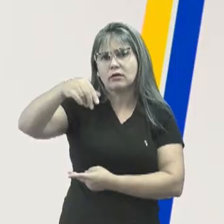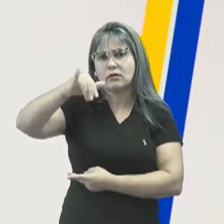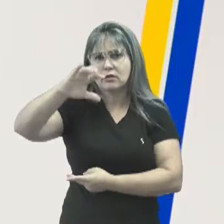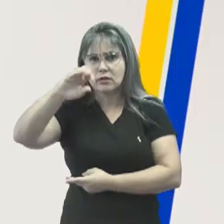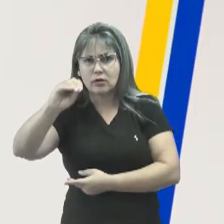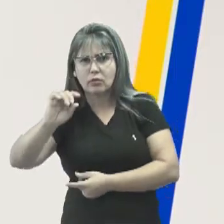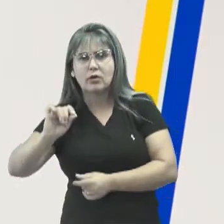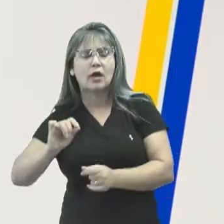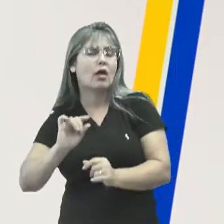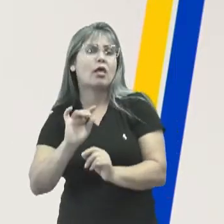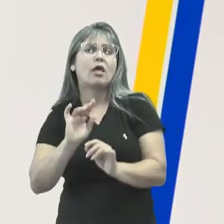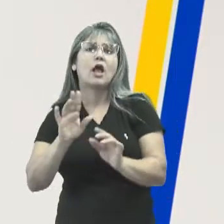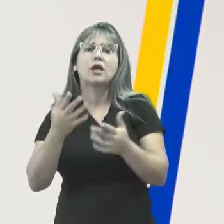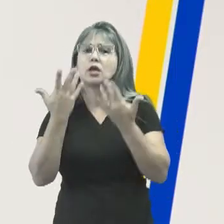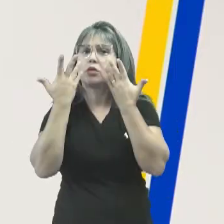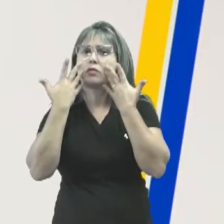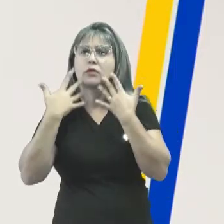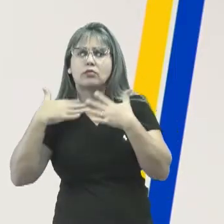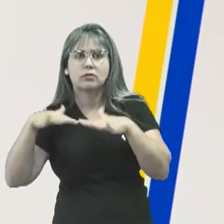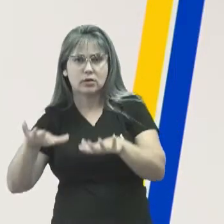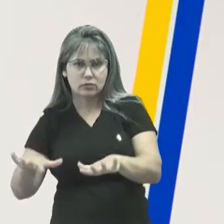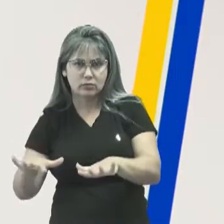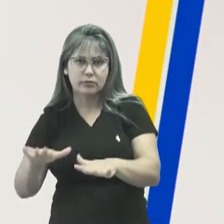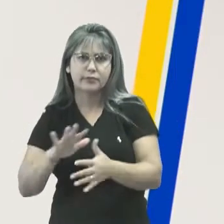outro elemento, tá bom?